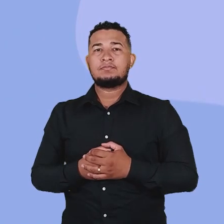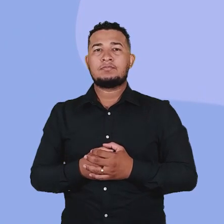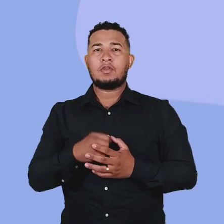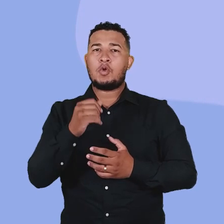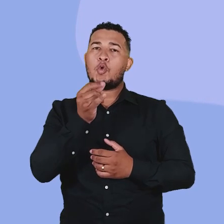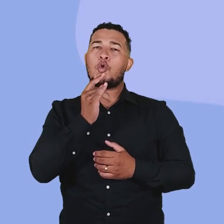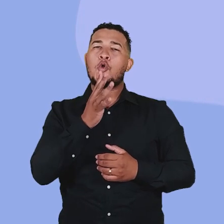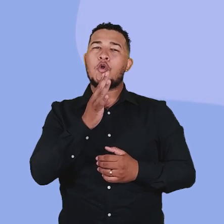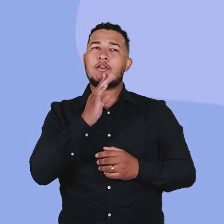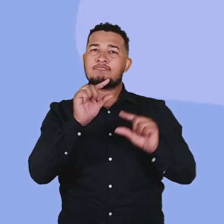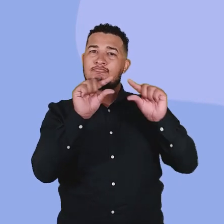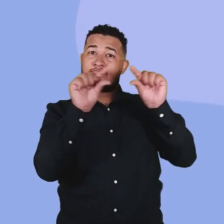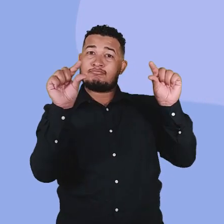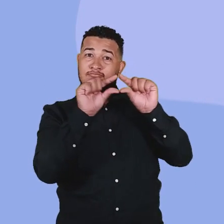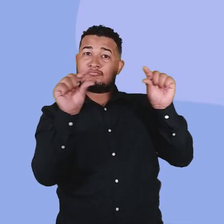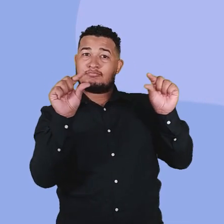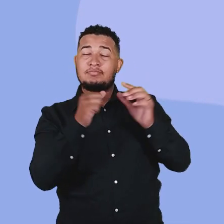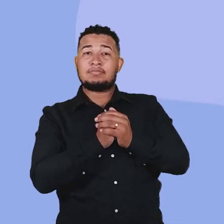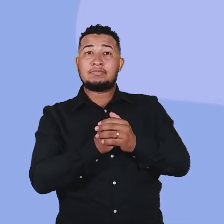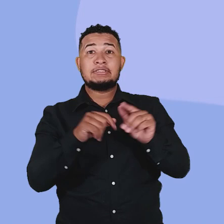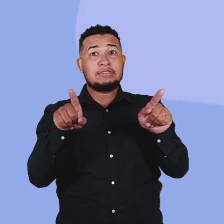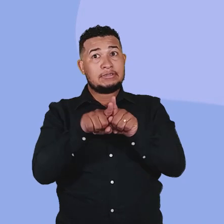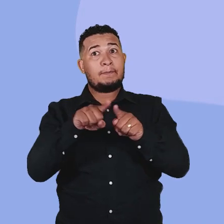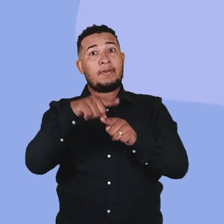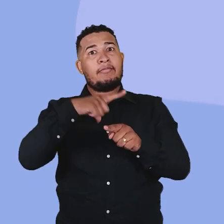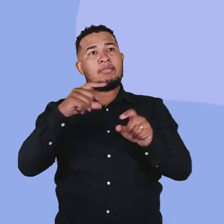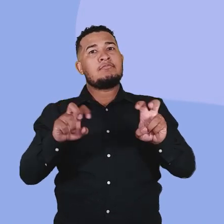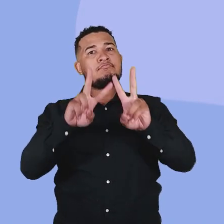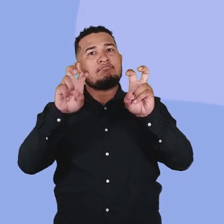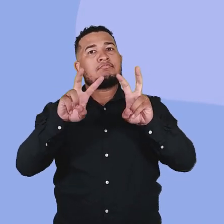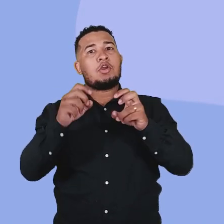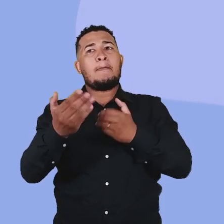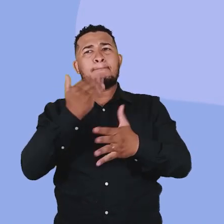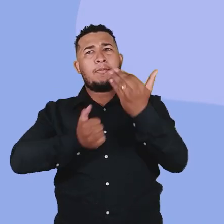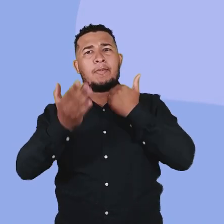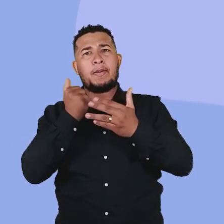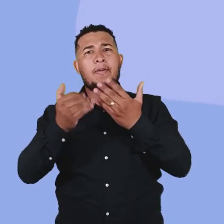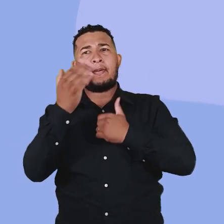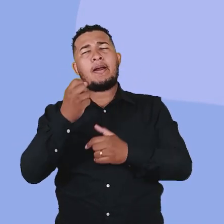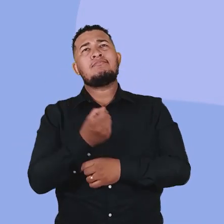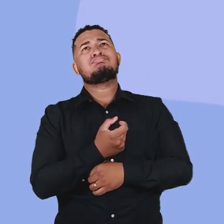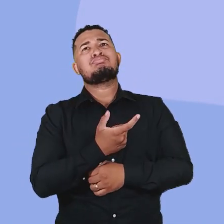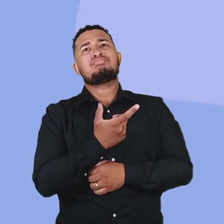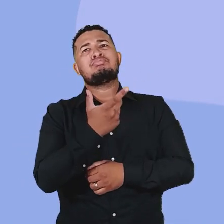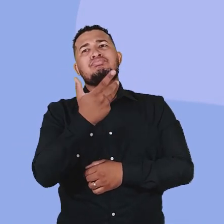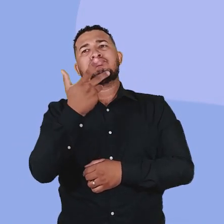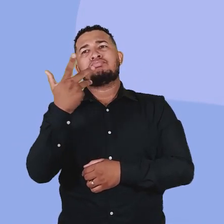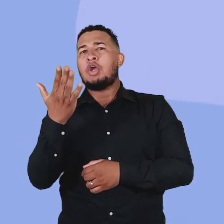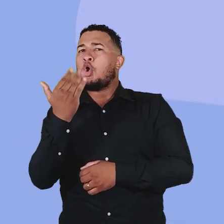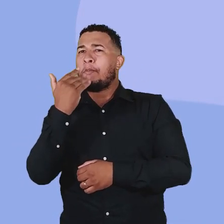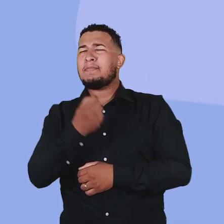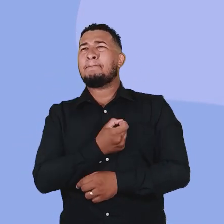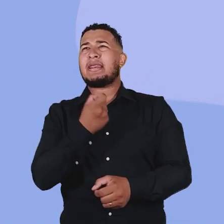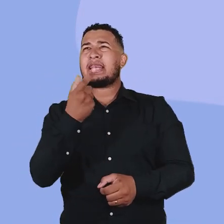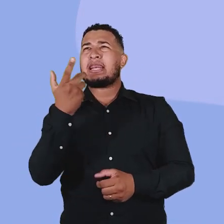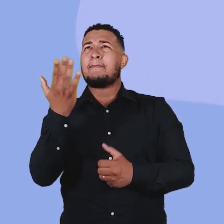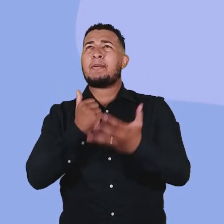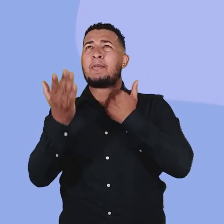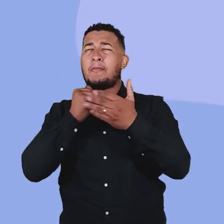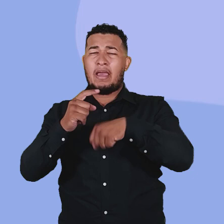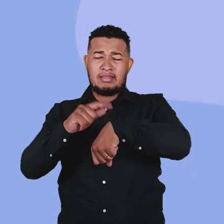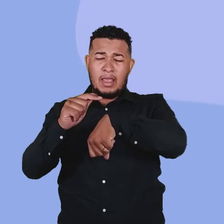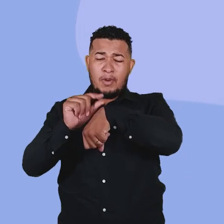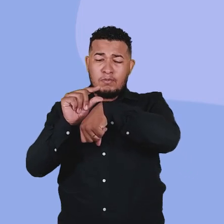E a bulimia, conhece? Também é um distúrbio alimentar caracterizado pela ingestão compulsiva de grandes quantidades de